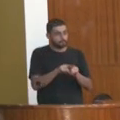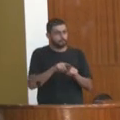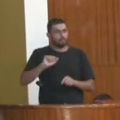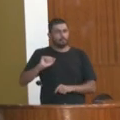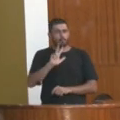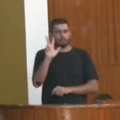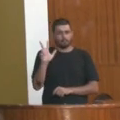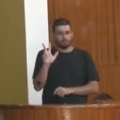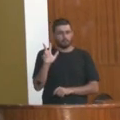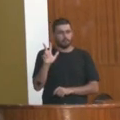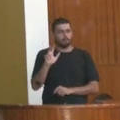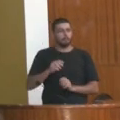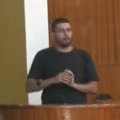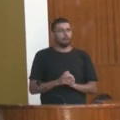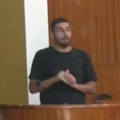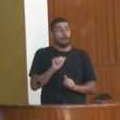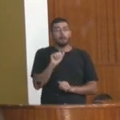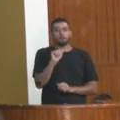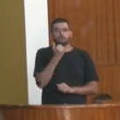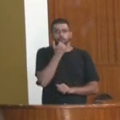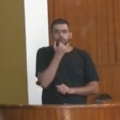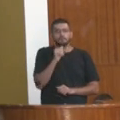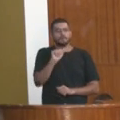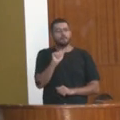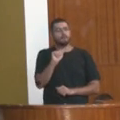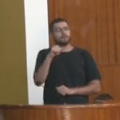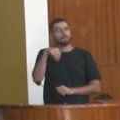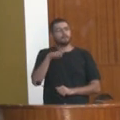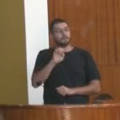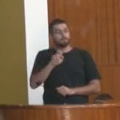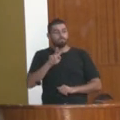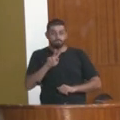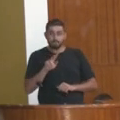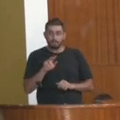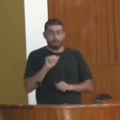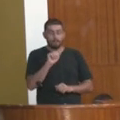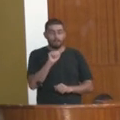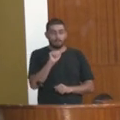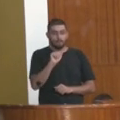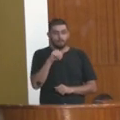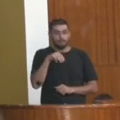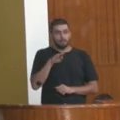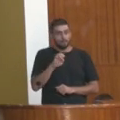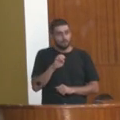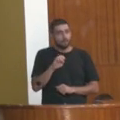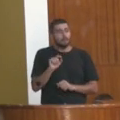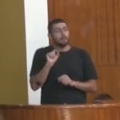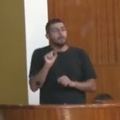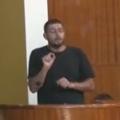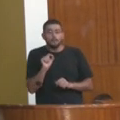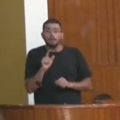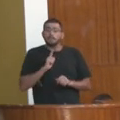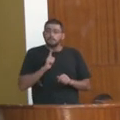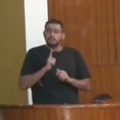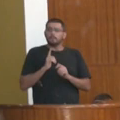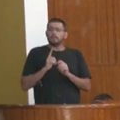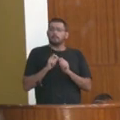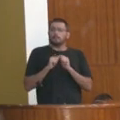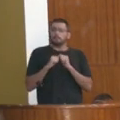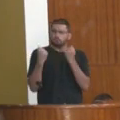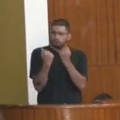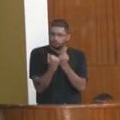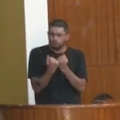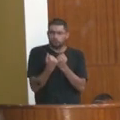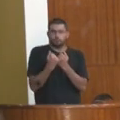Associação Nitoriense dos Deficientes Físicos, que vários serviços lá são prestados por pessoas com deficiência. Então, não é de hoje